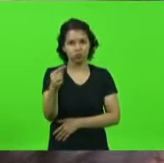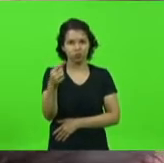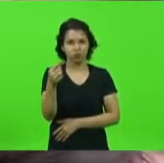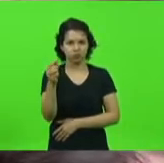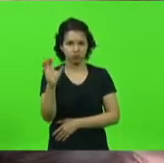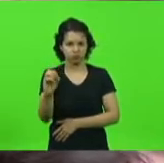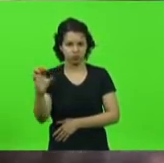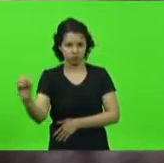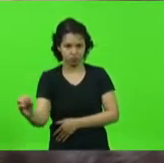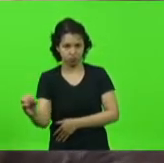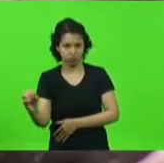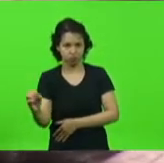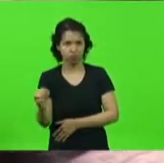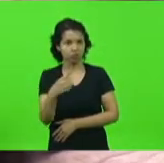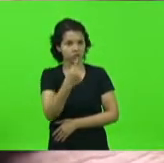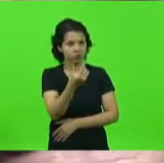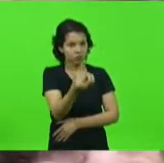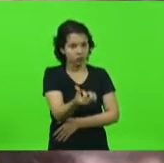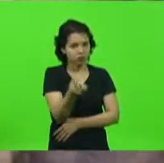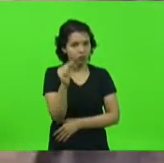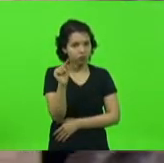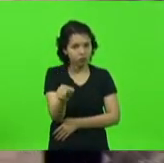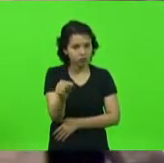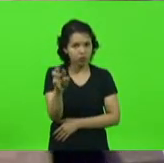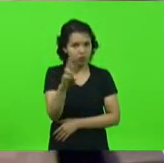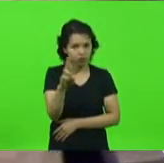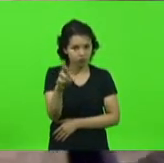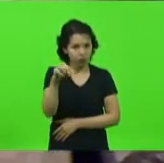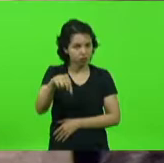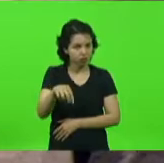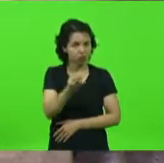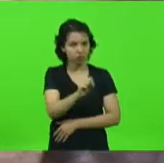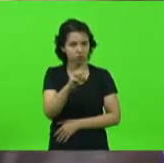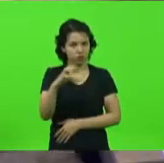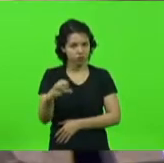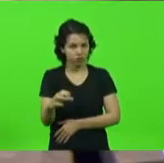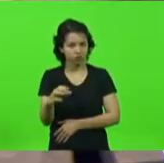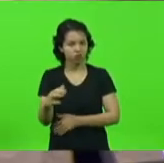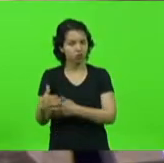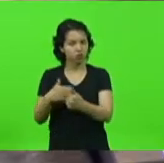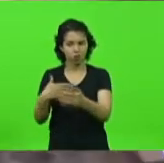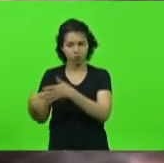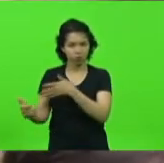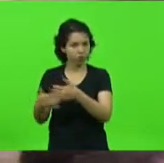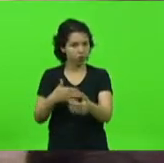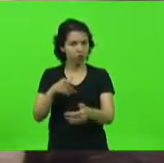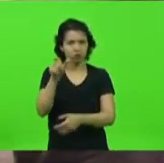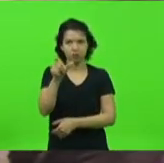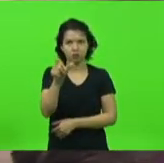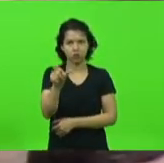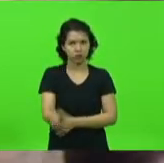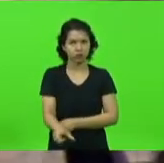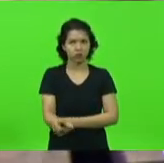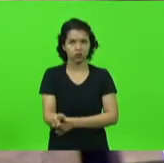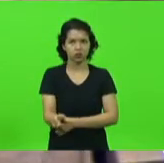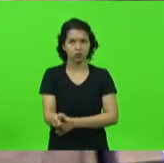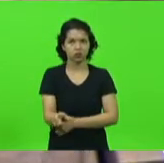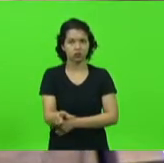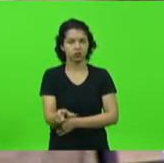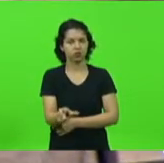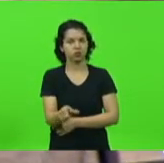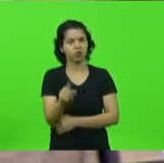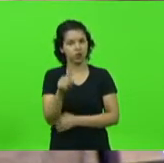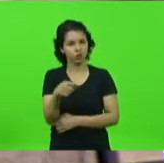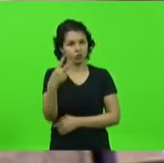R$ 16.000. R$ 16.000 em Santa Catarina coloca qualquer indivíduo entre os